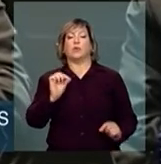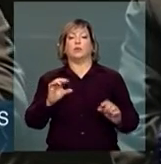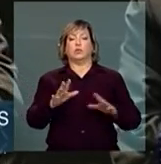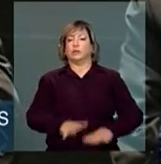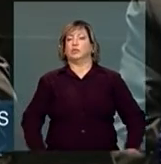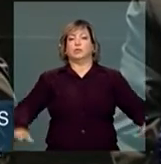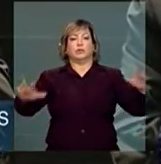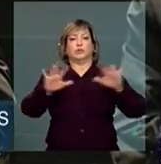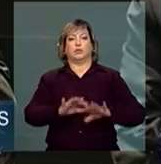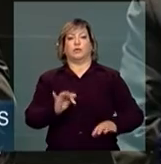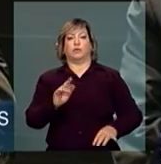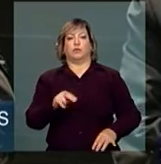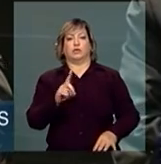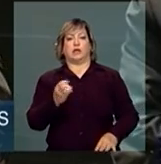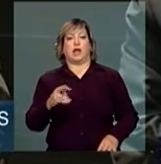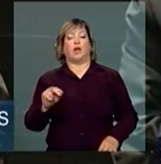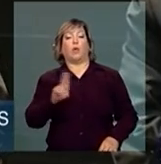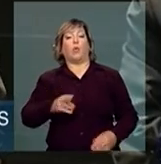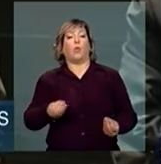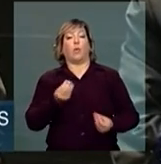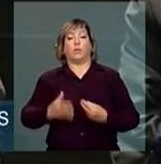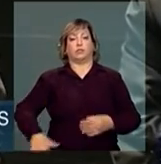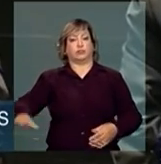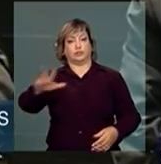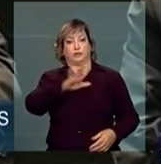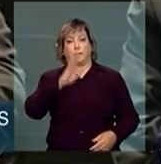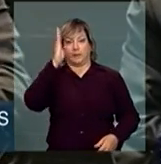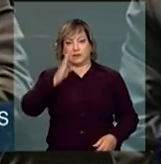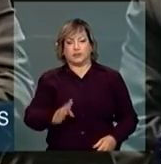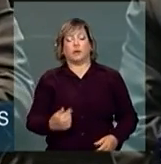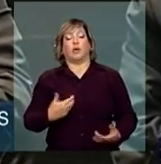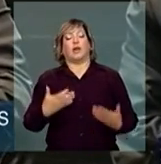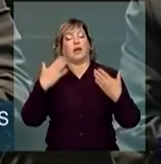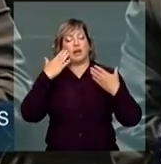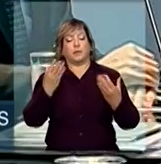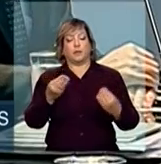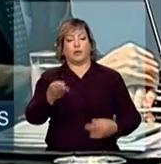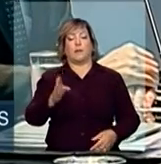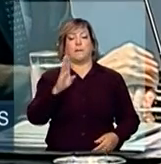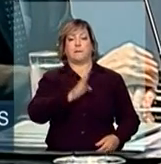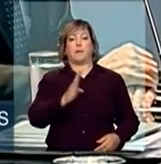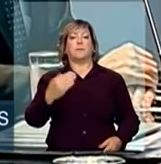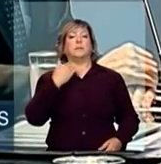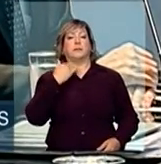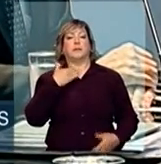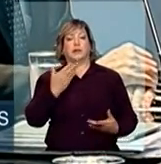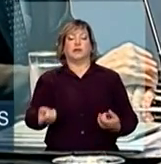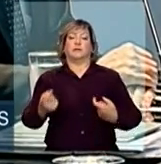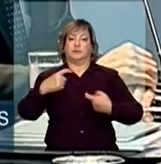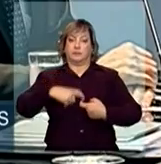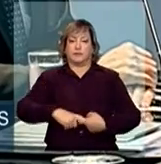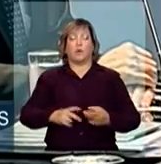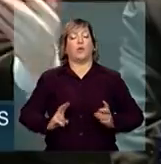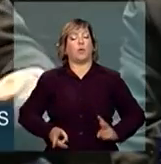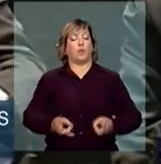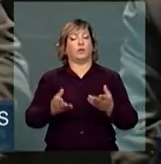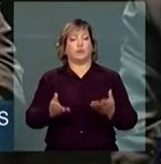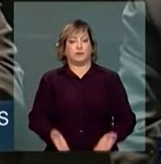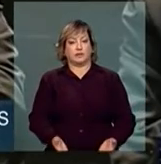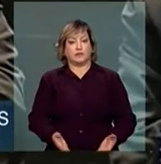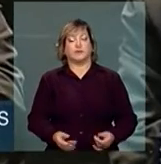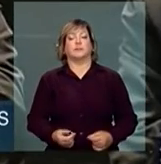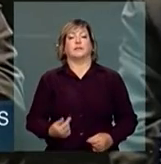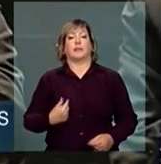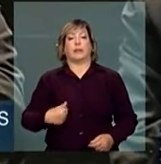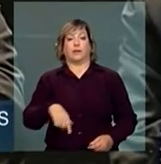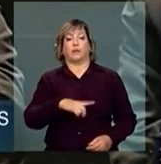fundiária brasileira e o seu uso. Então, quero agradecer muito ao Banco do Brasil essa parceria e continuamos aí e contamos